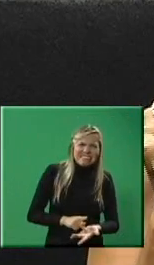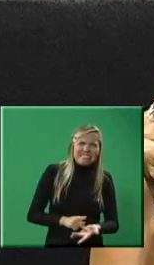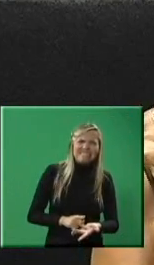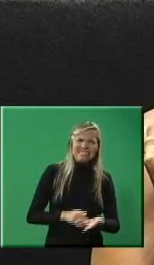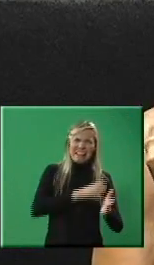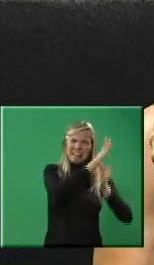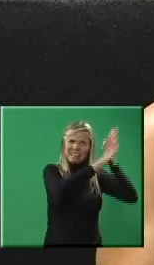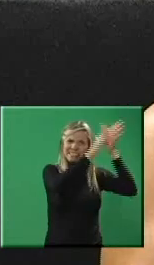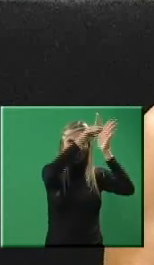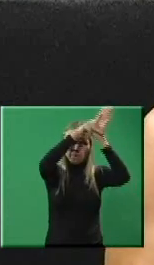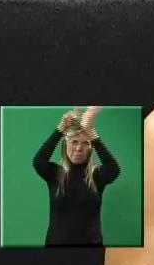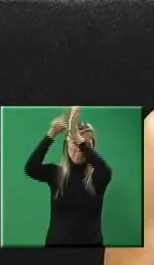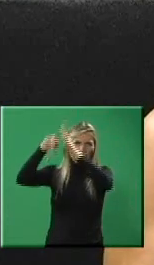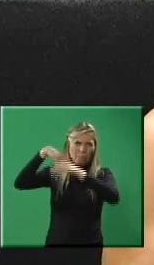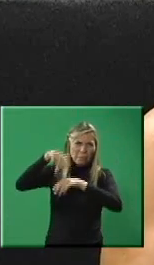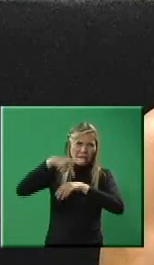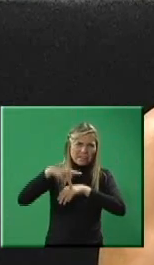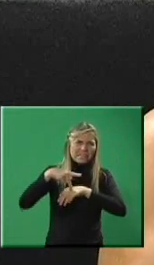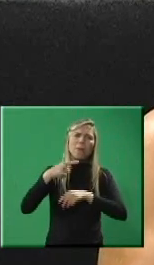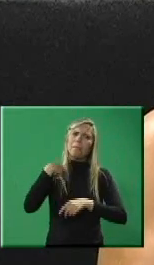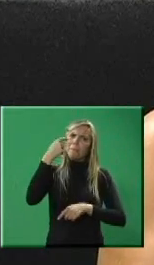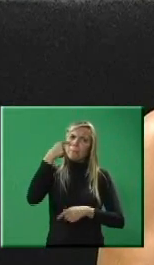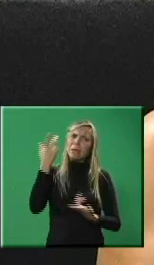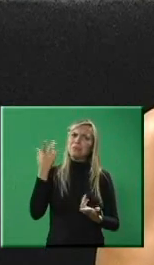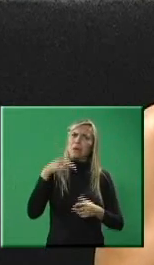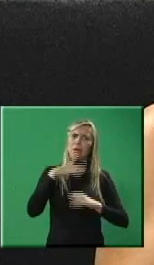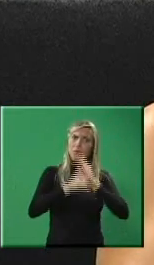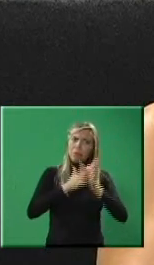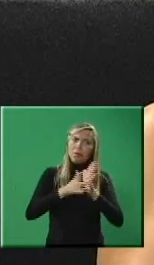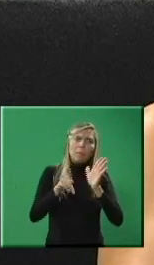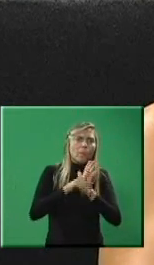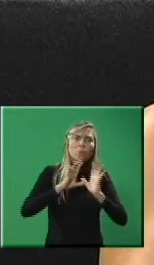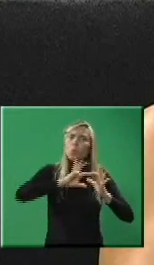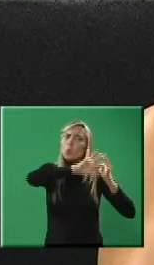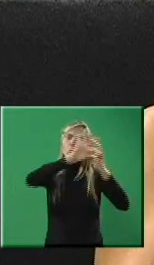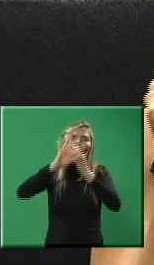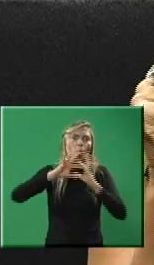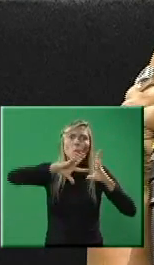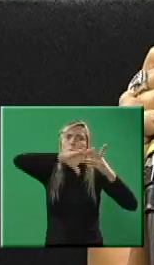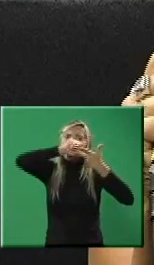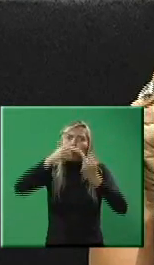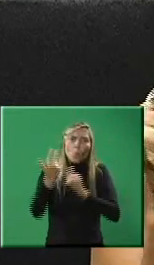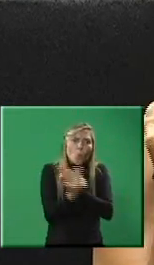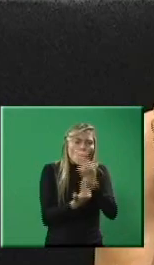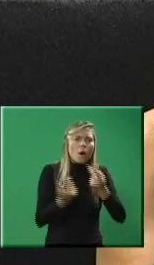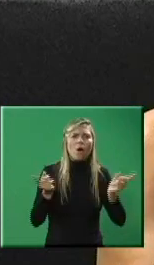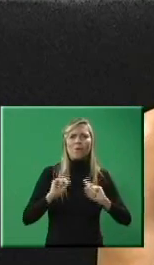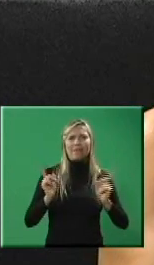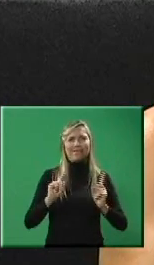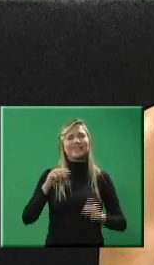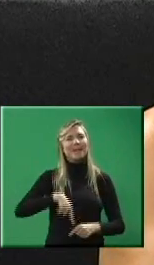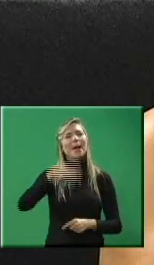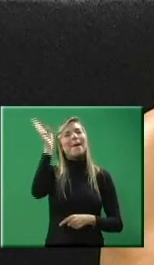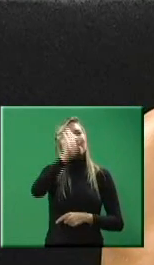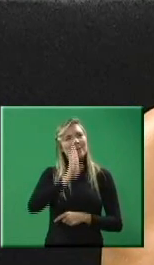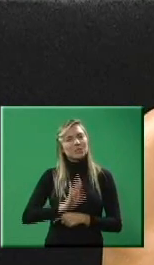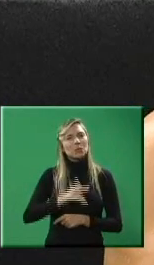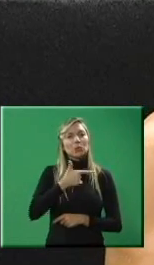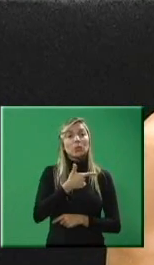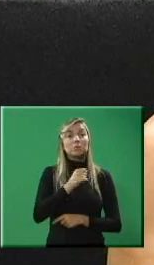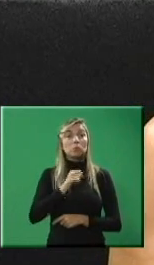a imaginar que as línguas de sinais são universais. No Brasil, só a partir de 2002 essa língua foi